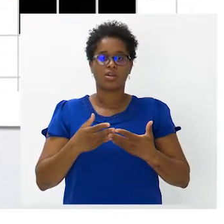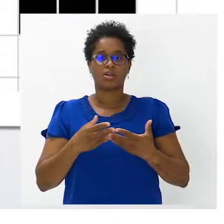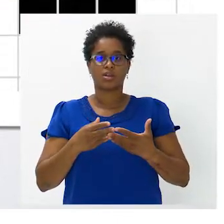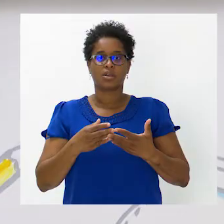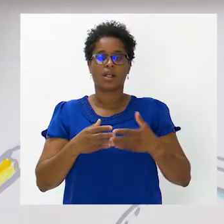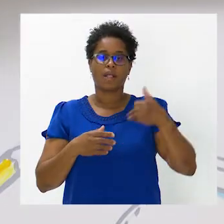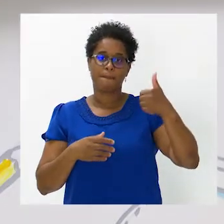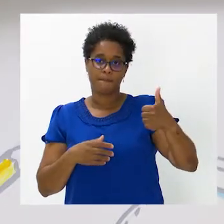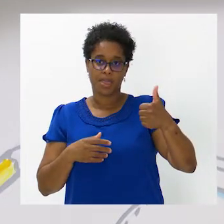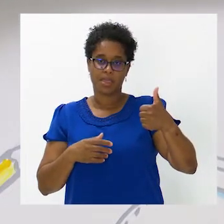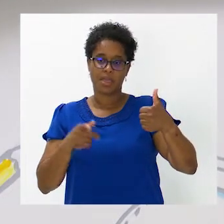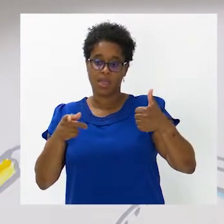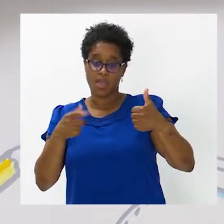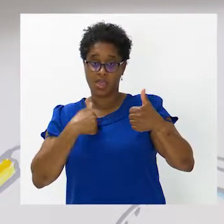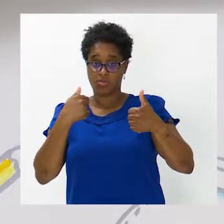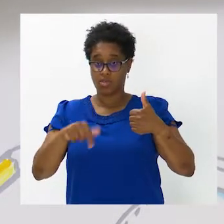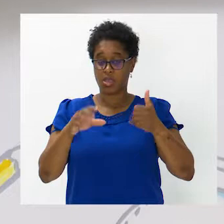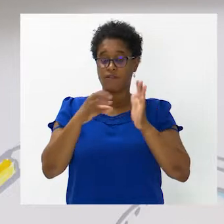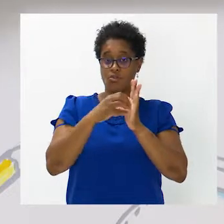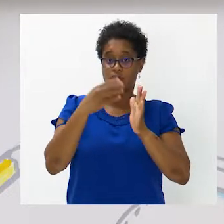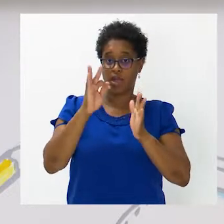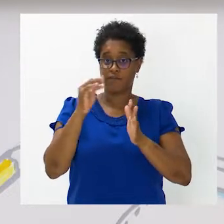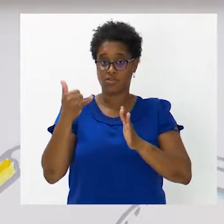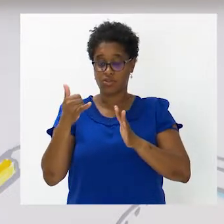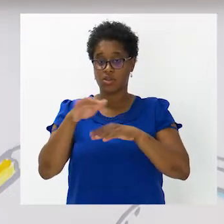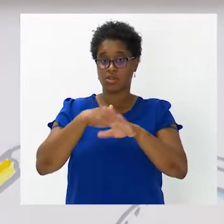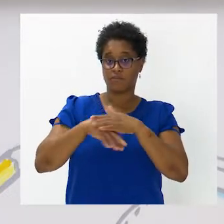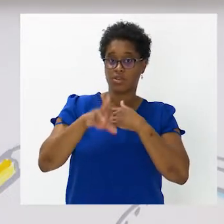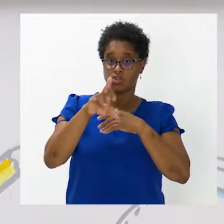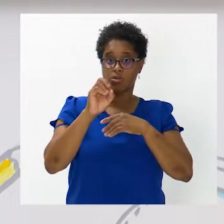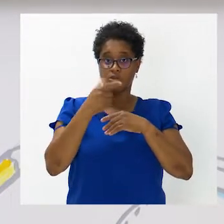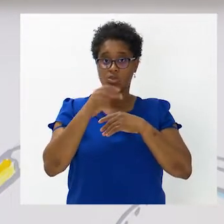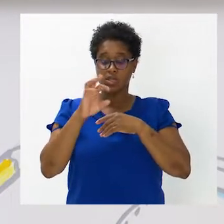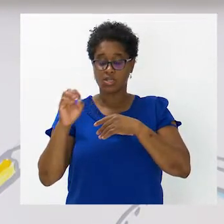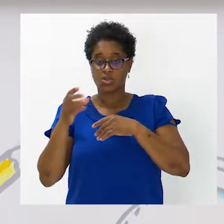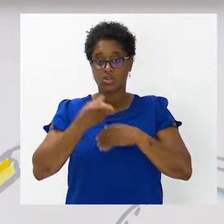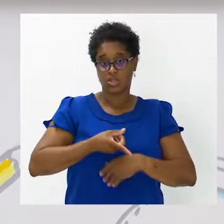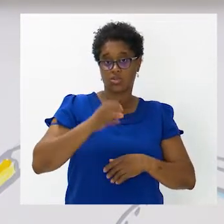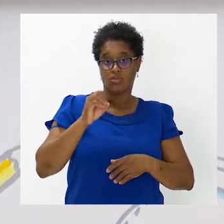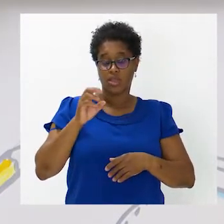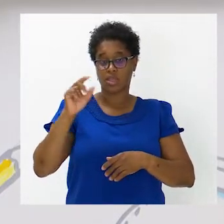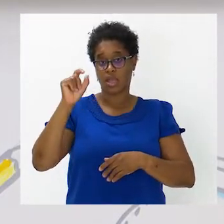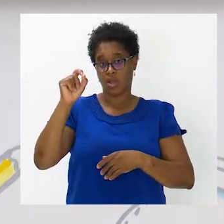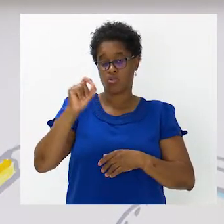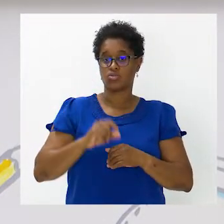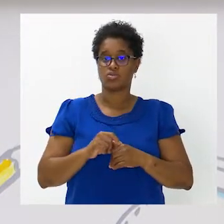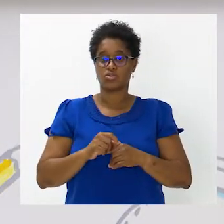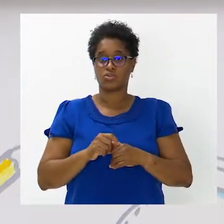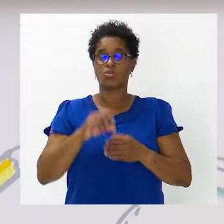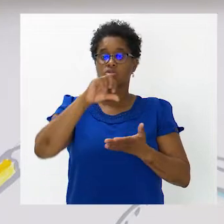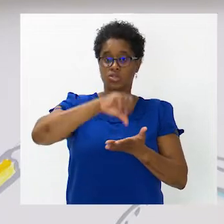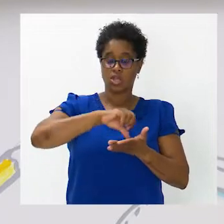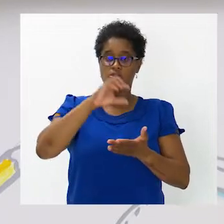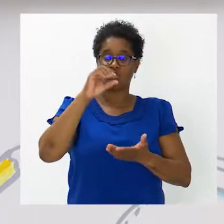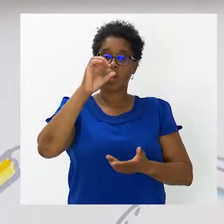linha B. Aqui eu tenho a figura F2. Vamos fazer uma rotação de 90 graus com o